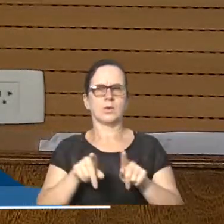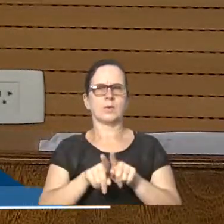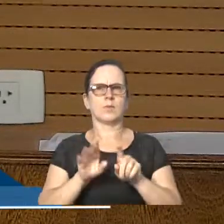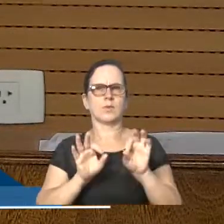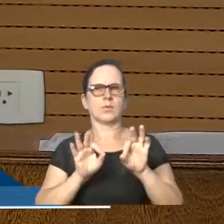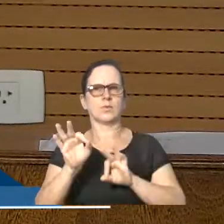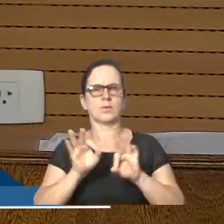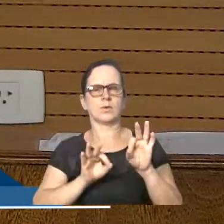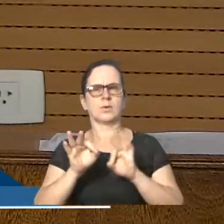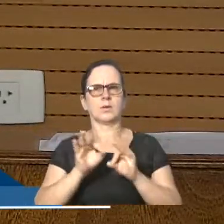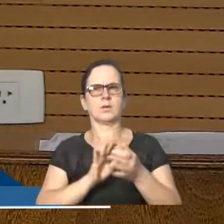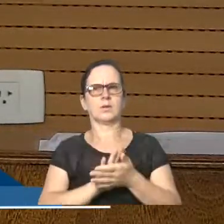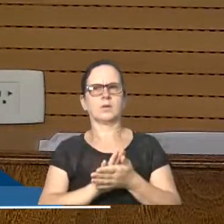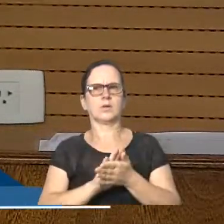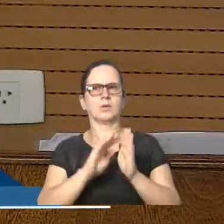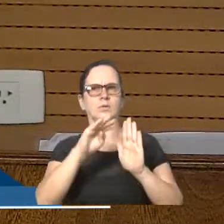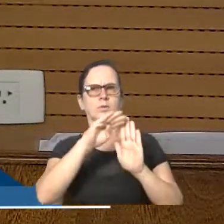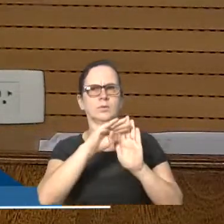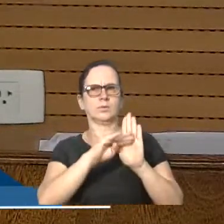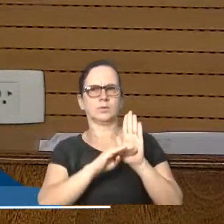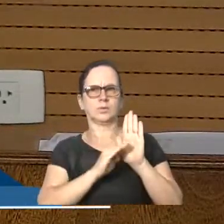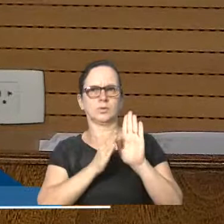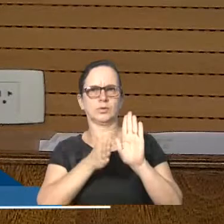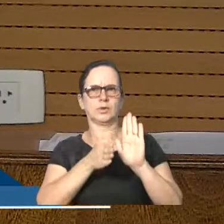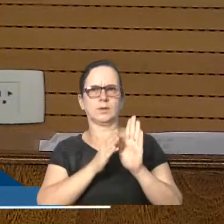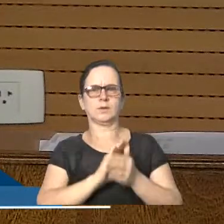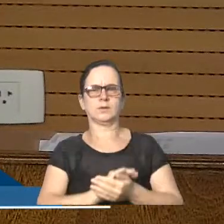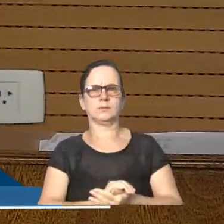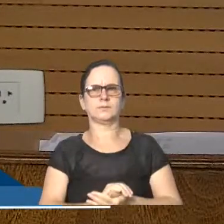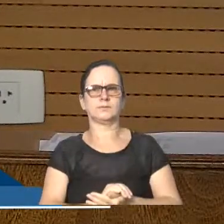com base nas seguintes diretrizes.